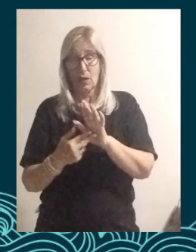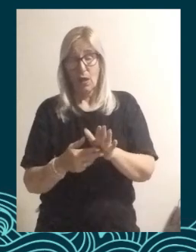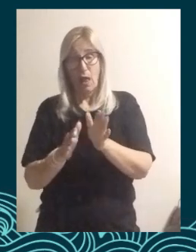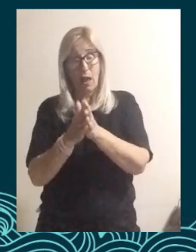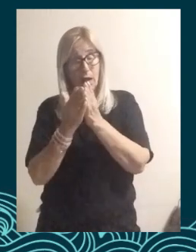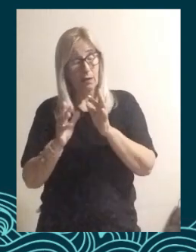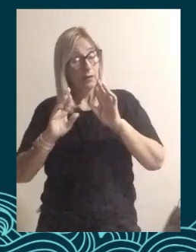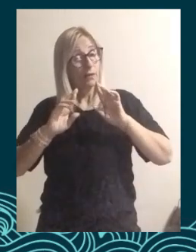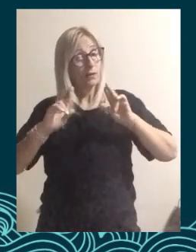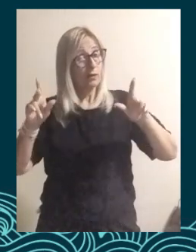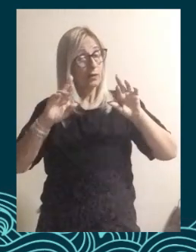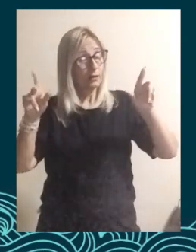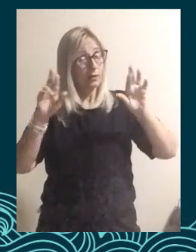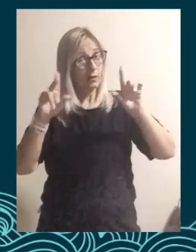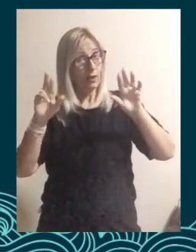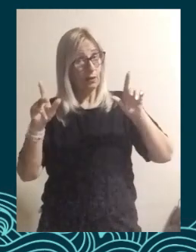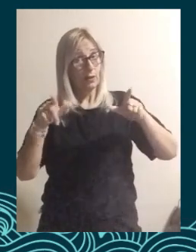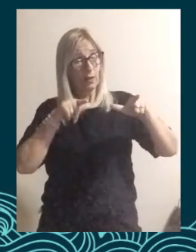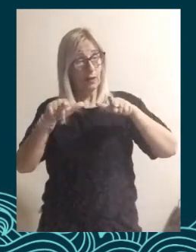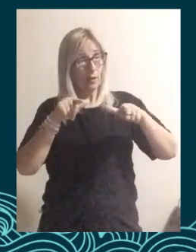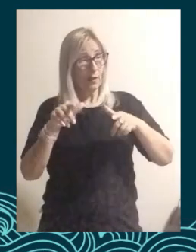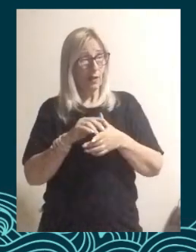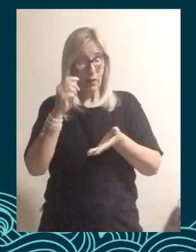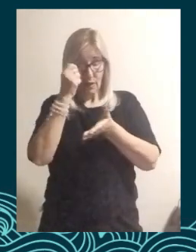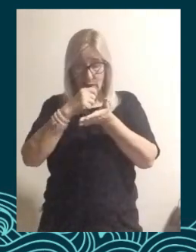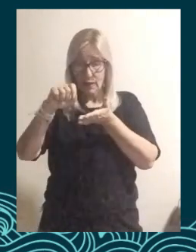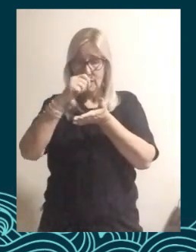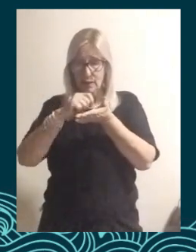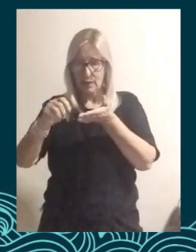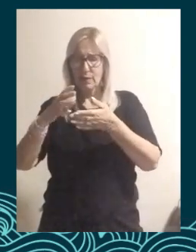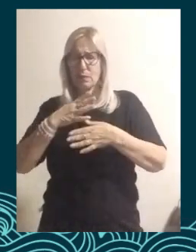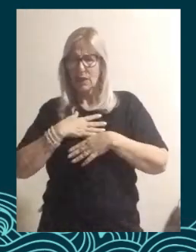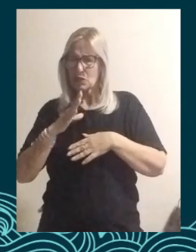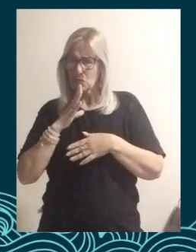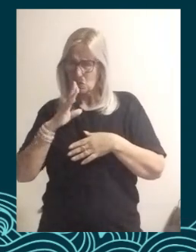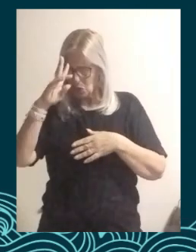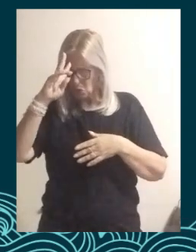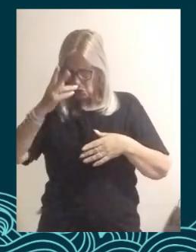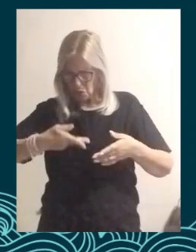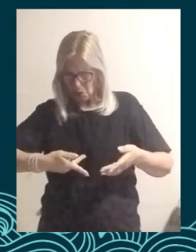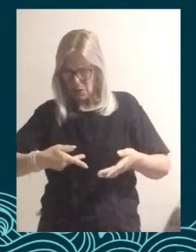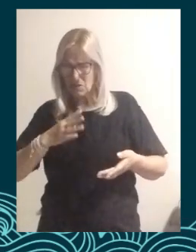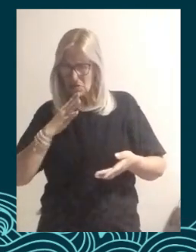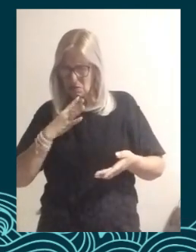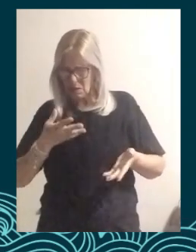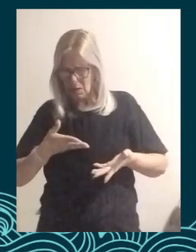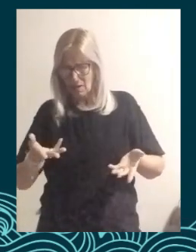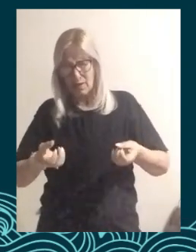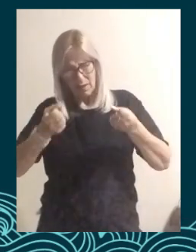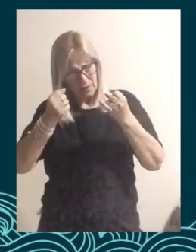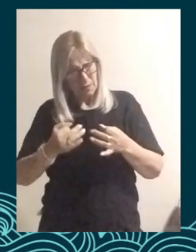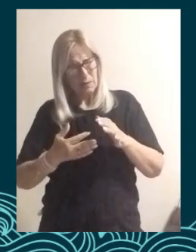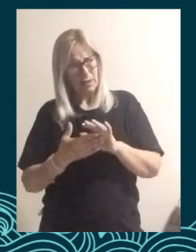né? Não um livro é outra coisa, porque daí já vai para o lado de trabalho, mas escrever mesmo para se autoconhecer,